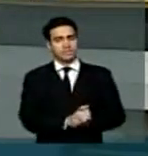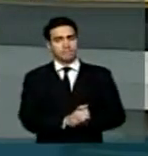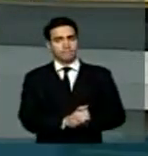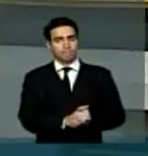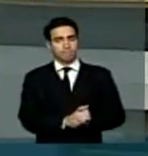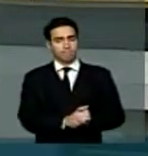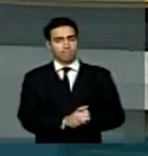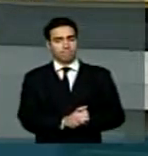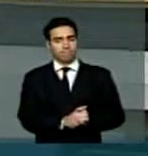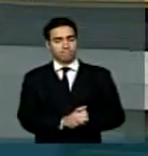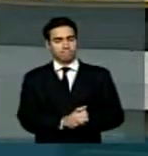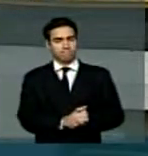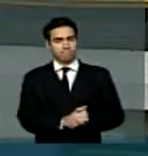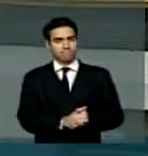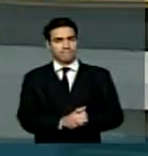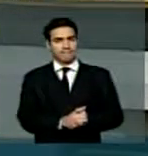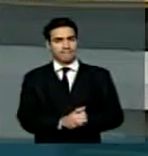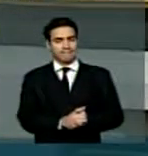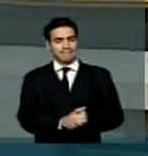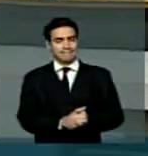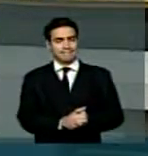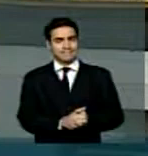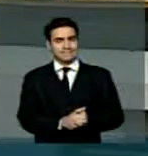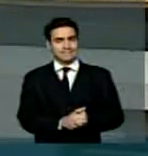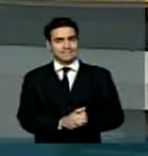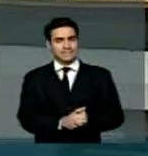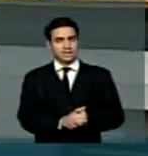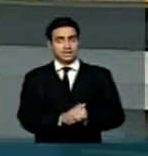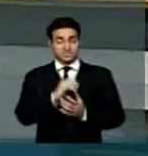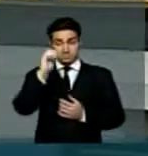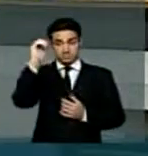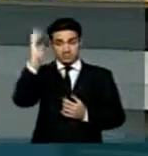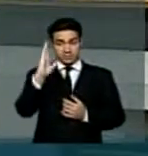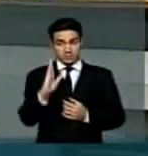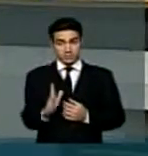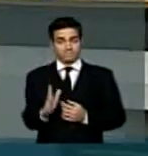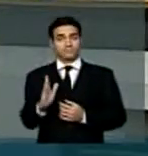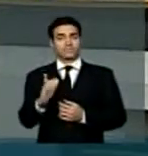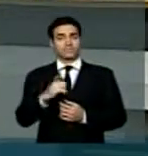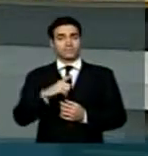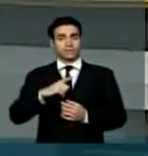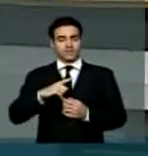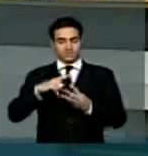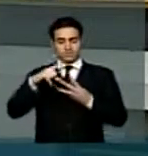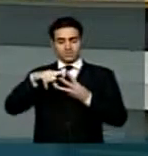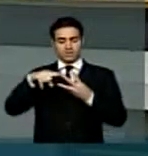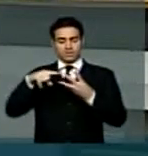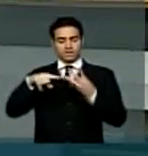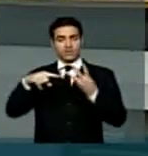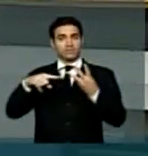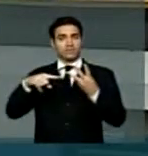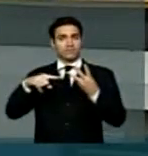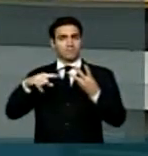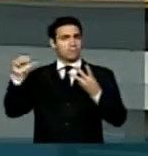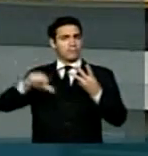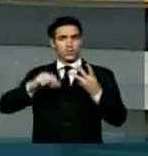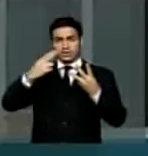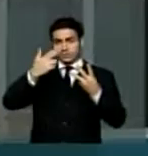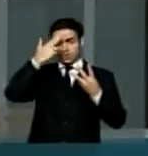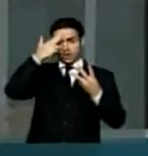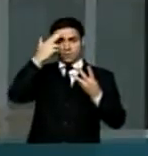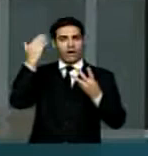penso que o Brasil teve nos seus 3 grandes traumas da sua história,